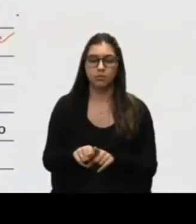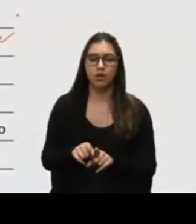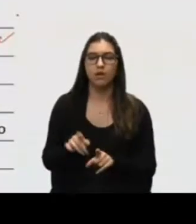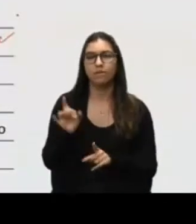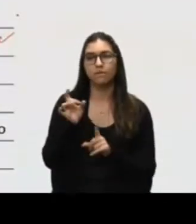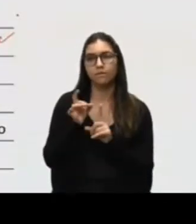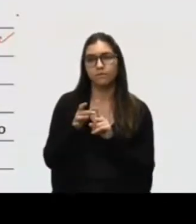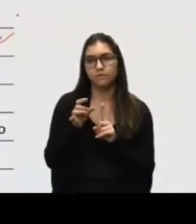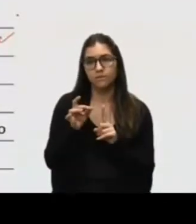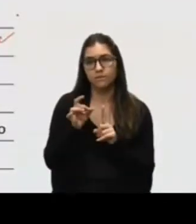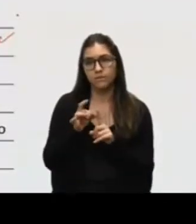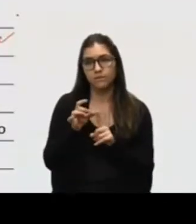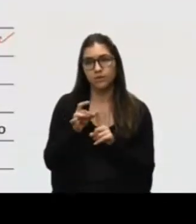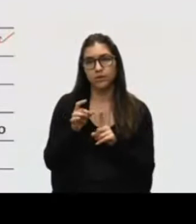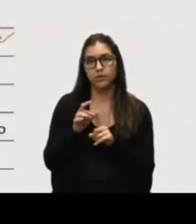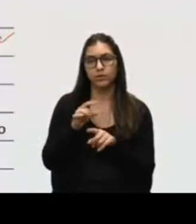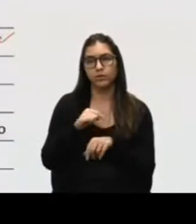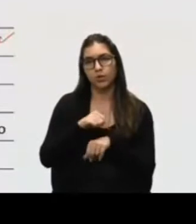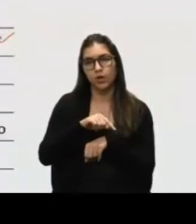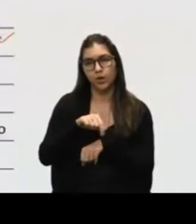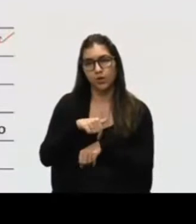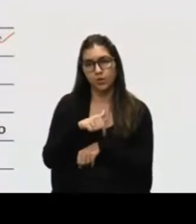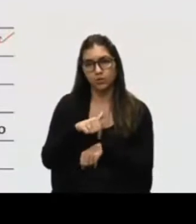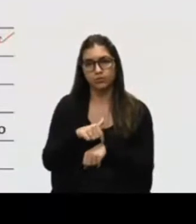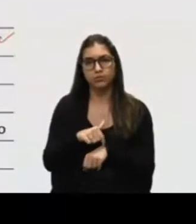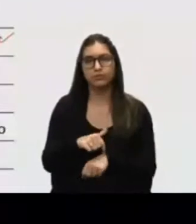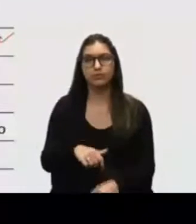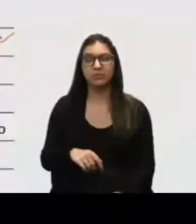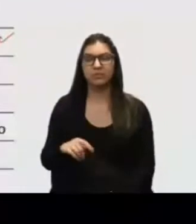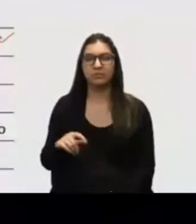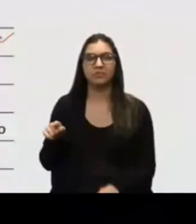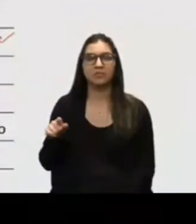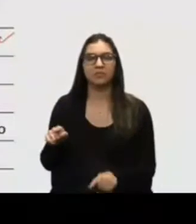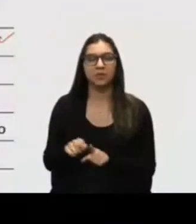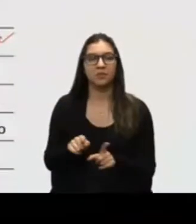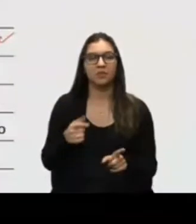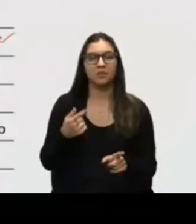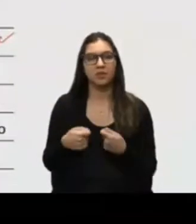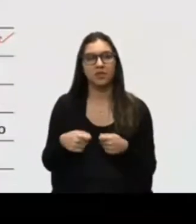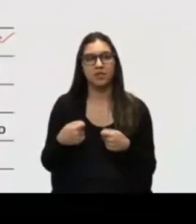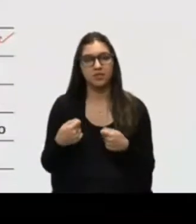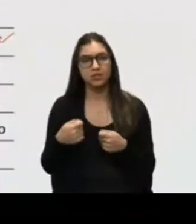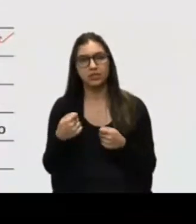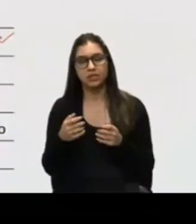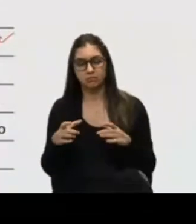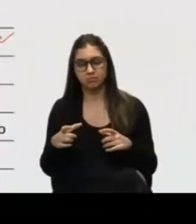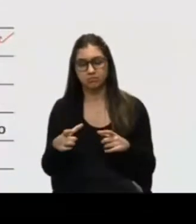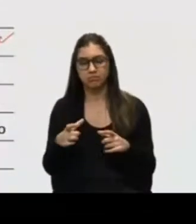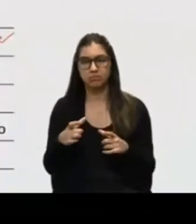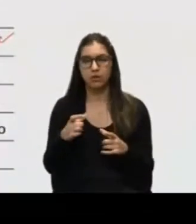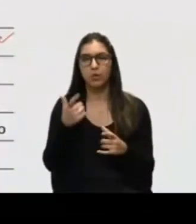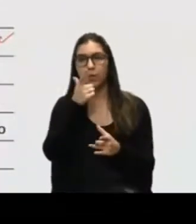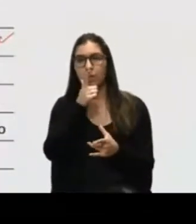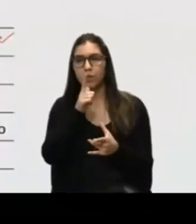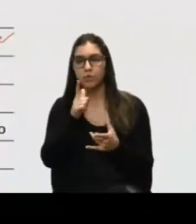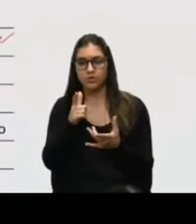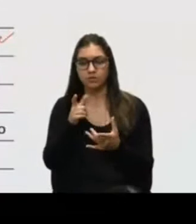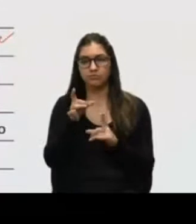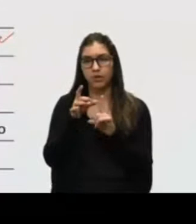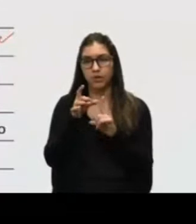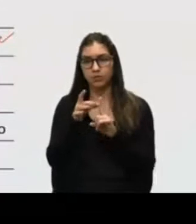vidro de relógio. Nós vamos precisar também de recipiente de vidro para triturar as amostras. Esse recipiente de vidro